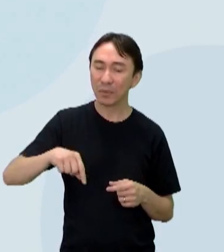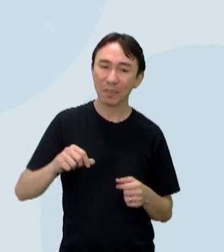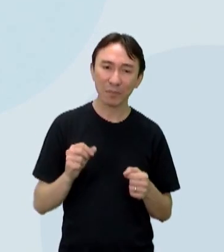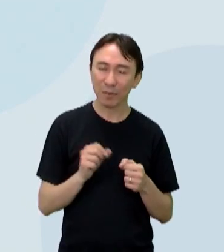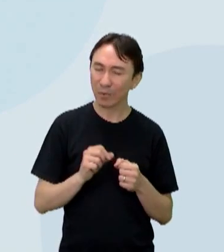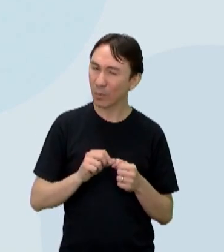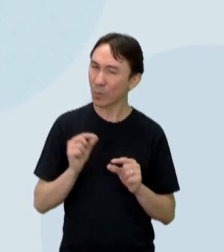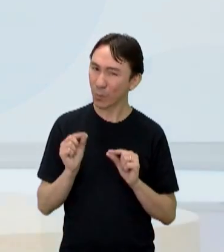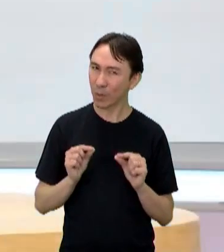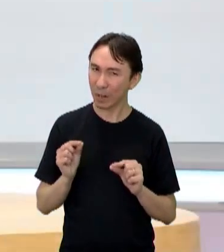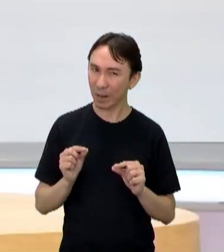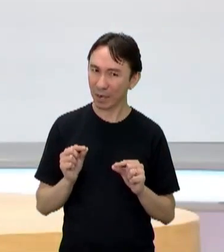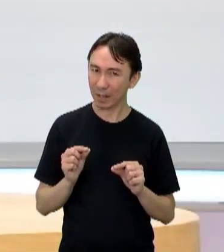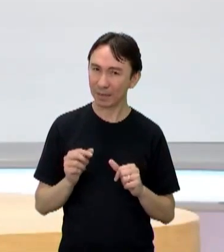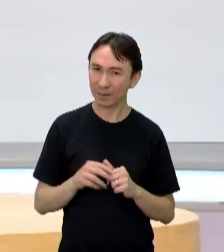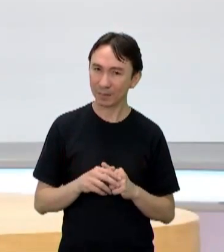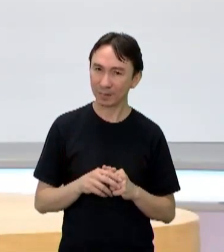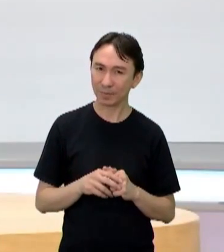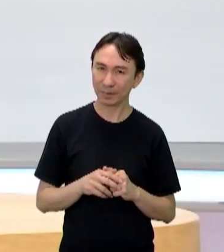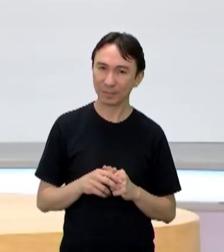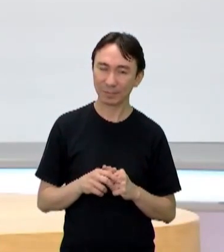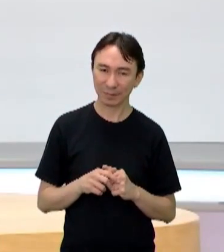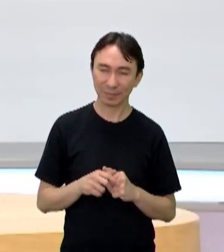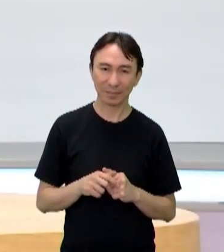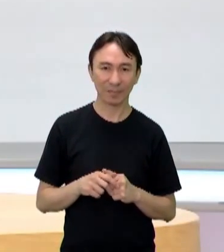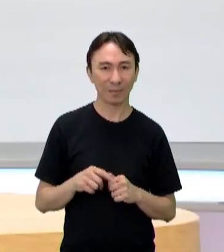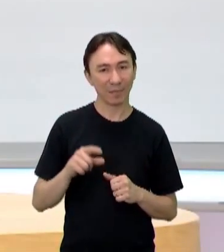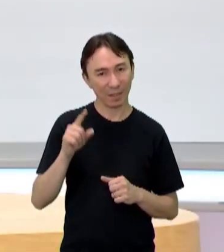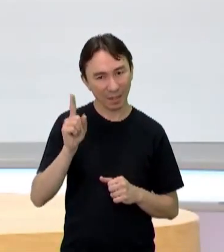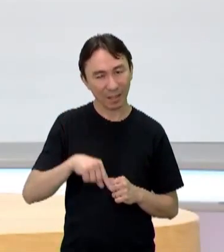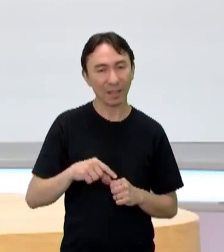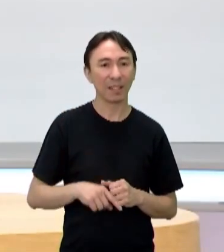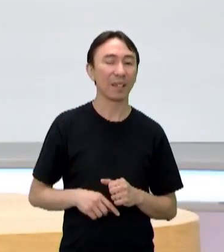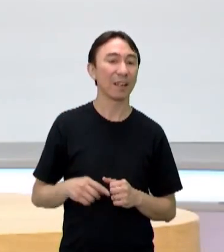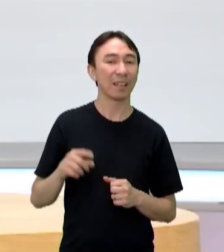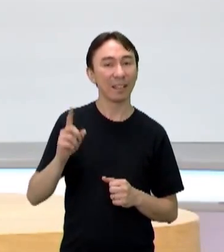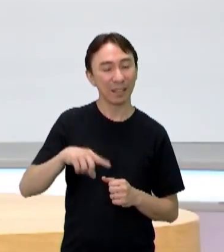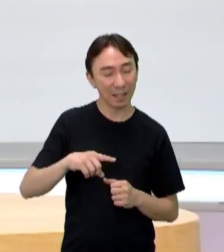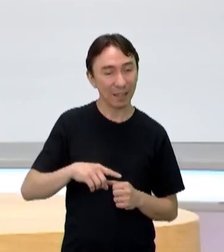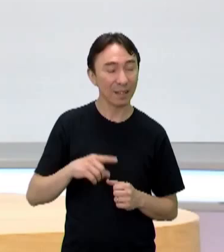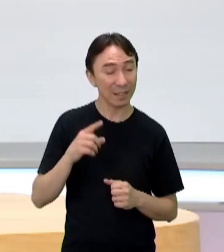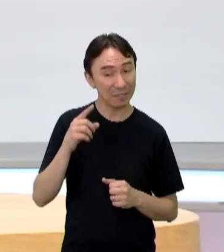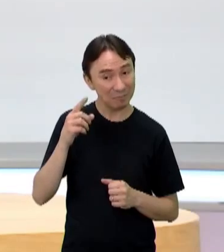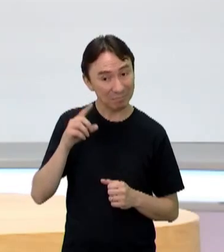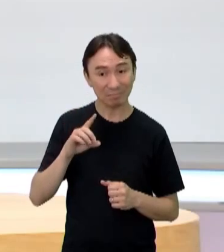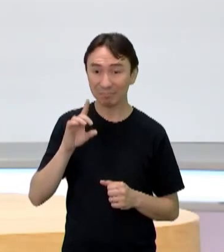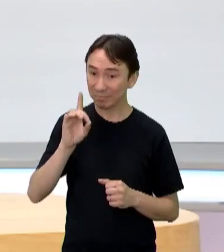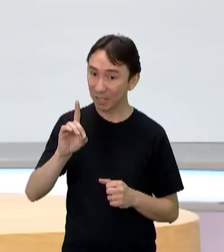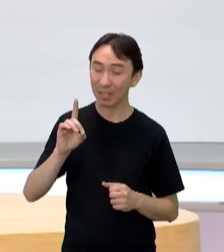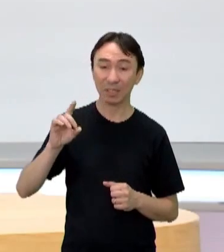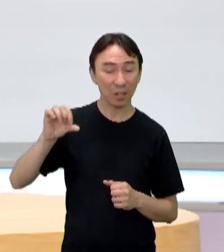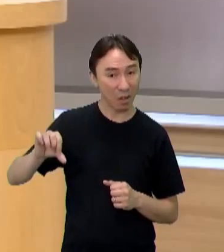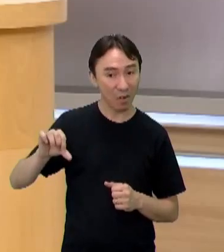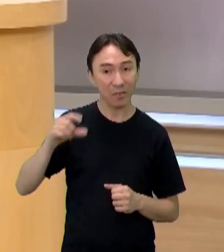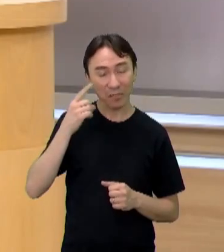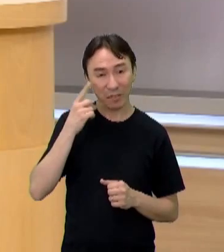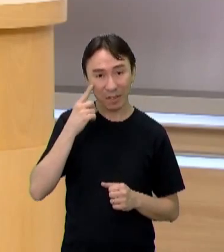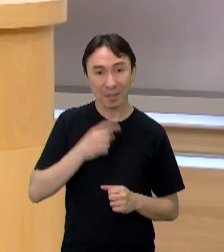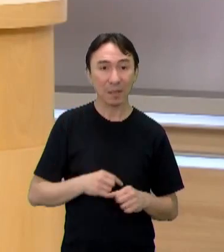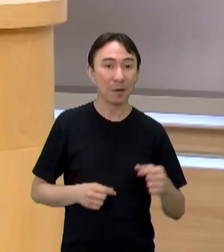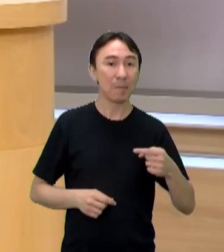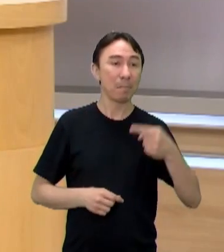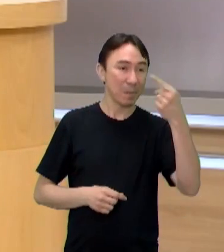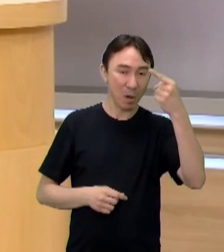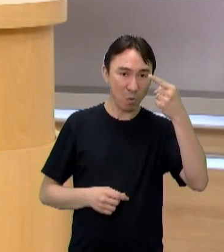por meio dessa questão, né, Elaine? Isso. Diferenciar as partes principais das secundárias em um